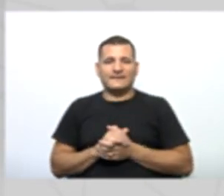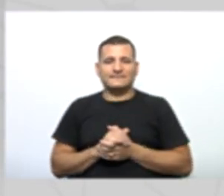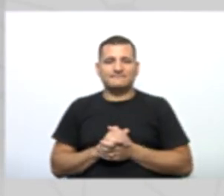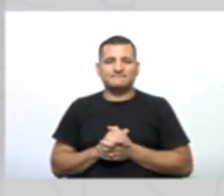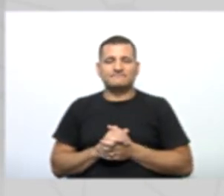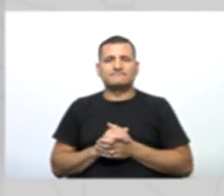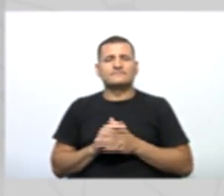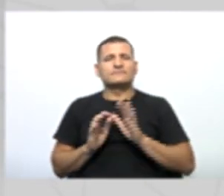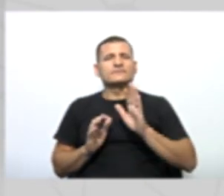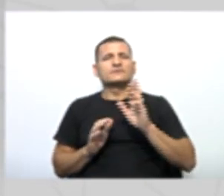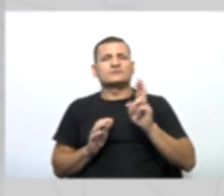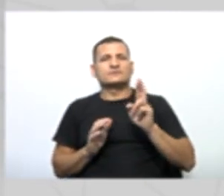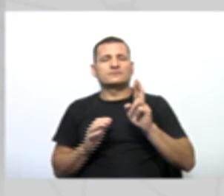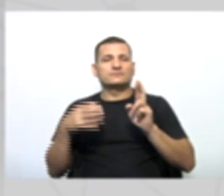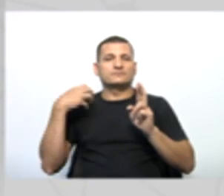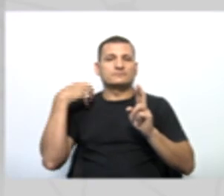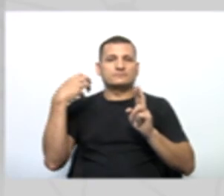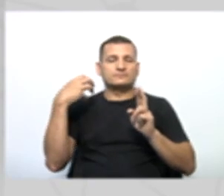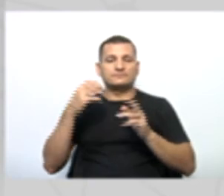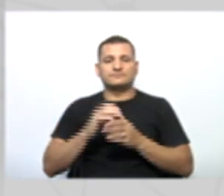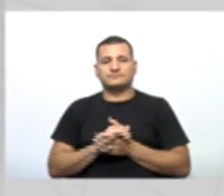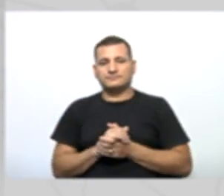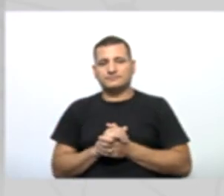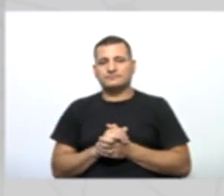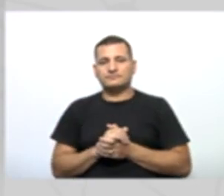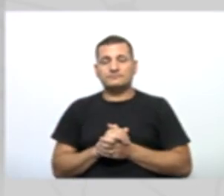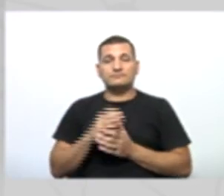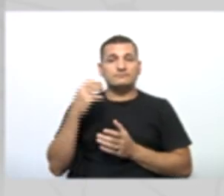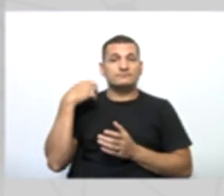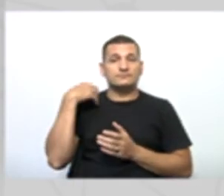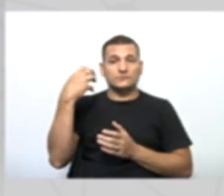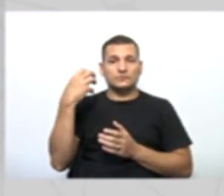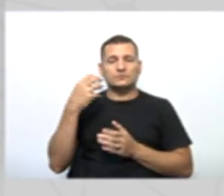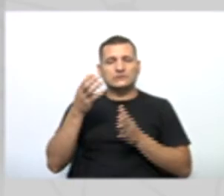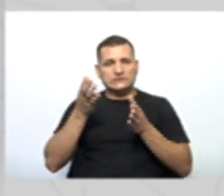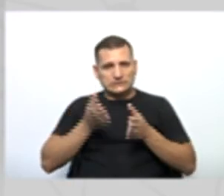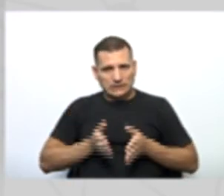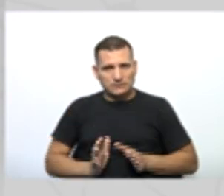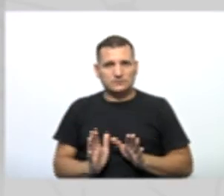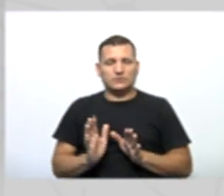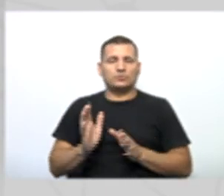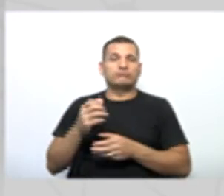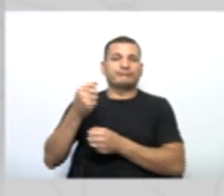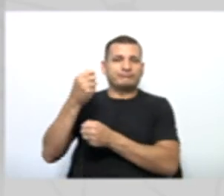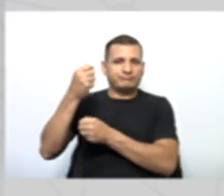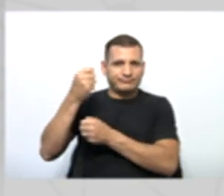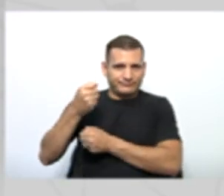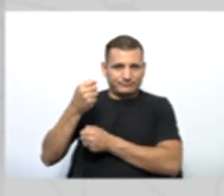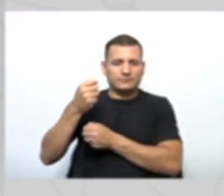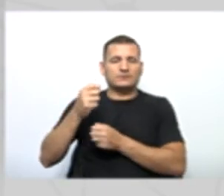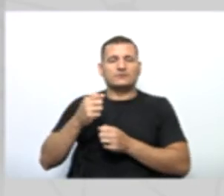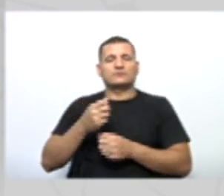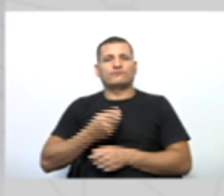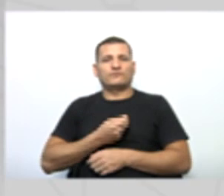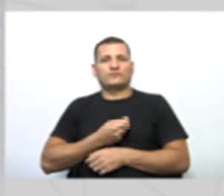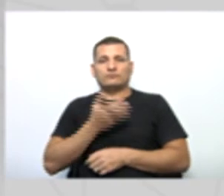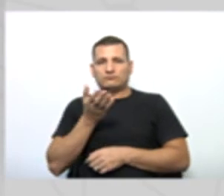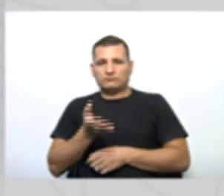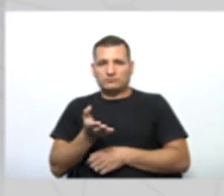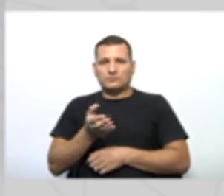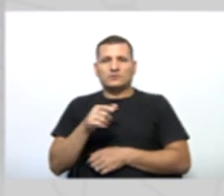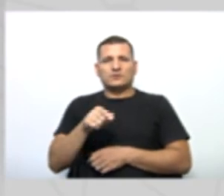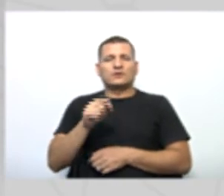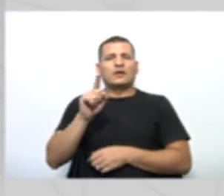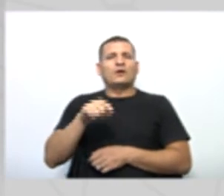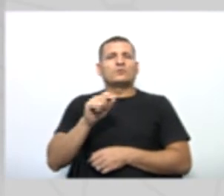quem é que foi Sócrates, gente? Sócrates nasceu e viveu em Atenas e é tradicionalmente considerado o marco divisório